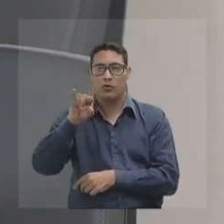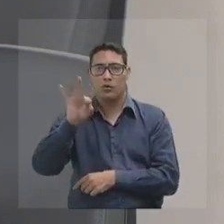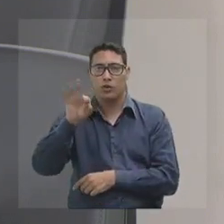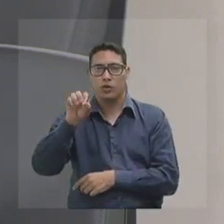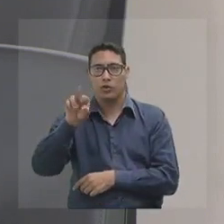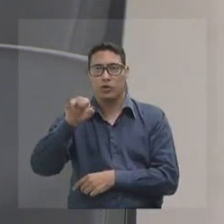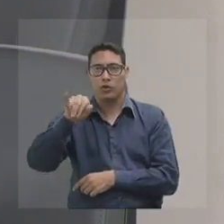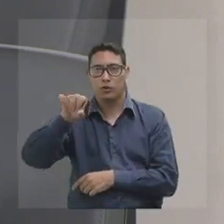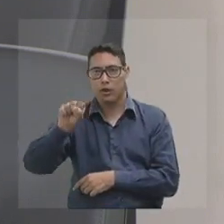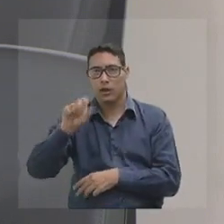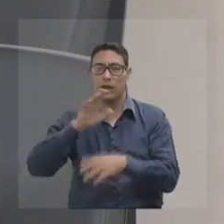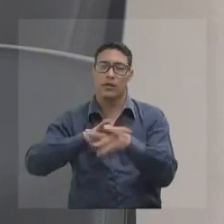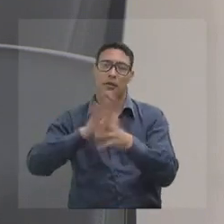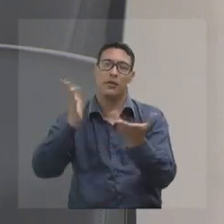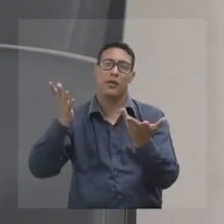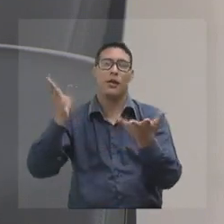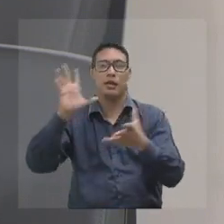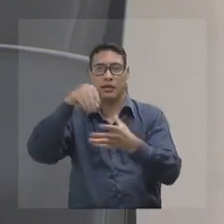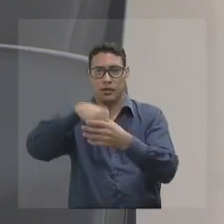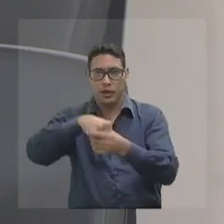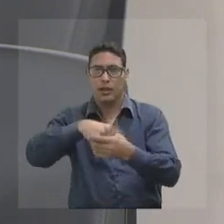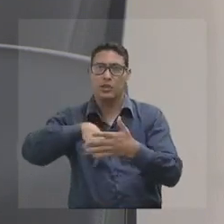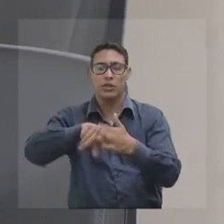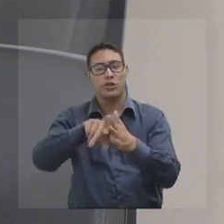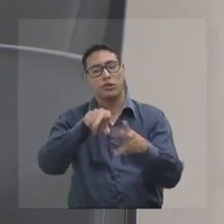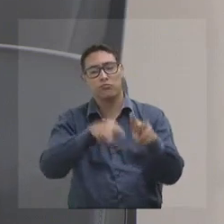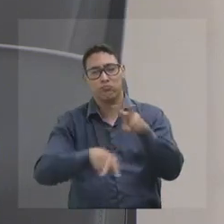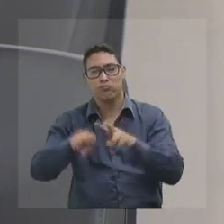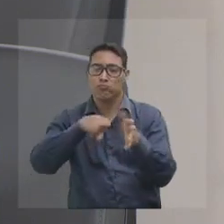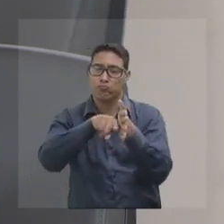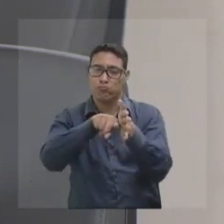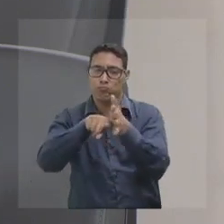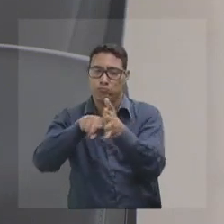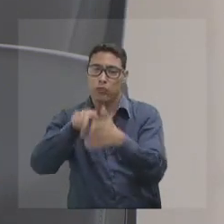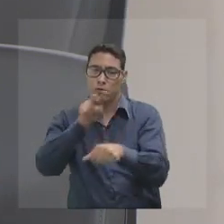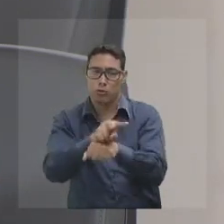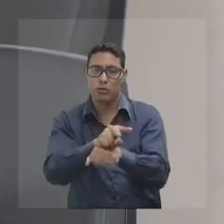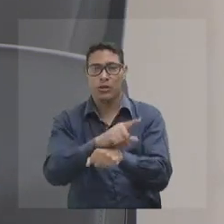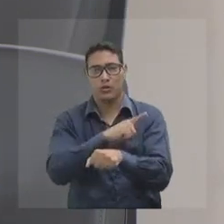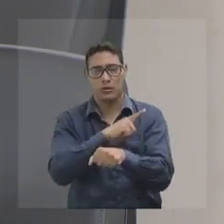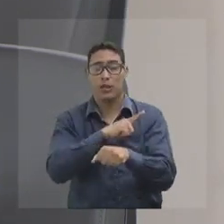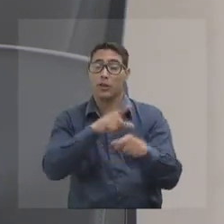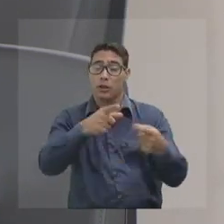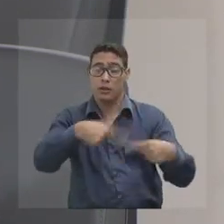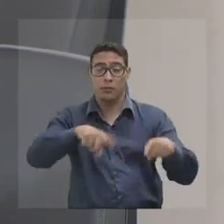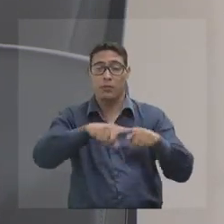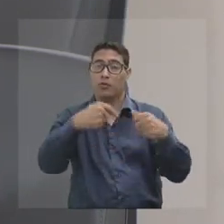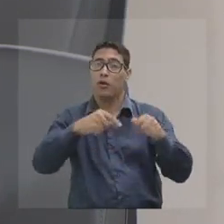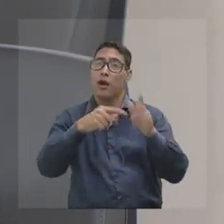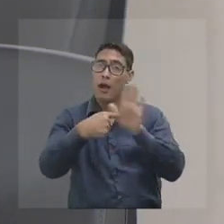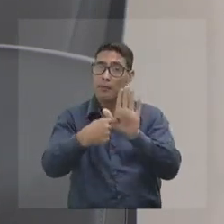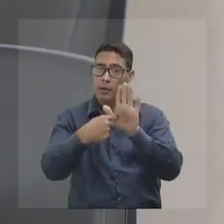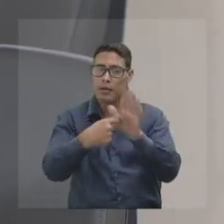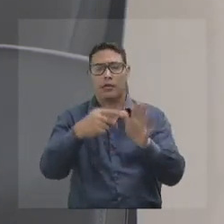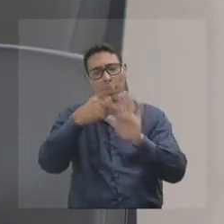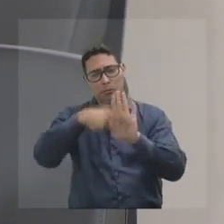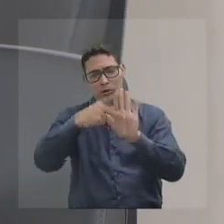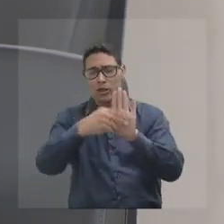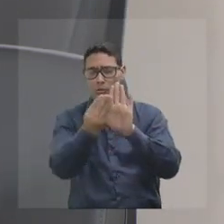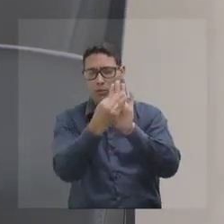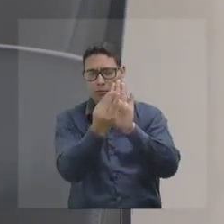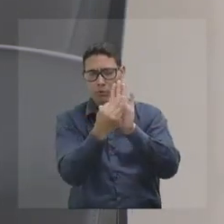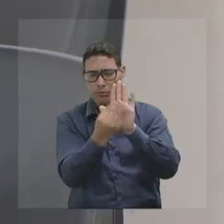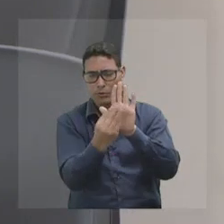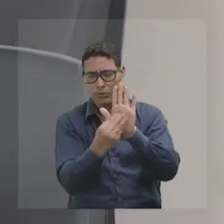dando apoio ao estado a gente tem acompanhado então eles tiveram que apresentar o projetos comissionamento um cronograma dos comissionamento e tudo isso